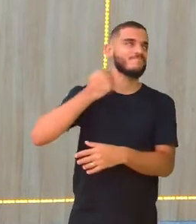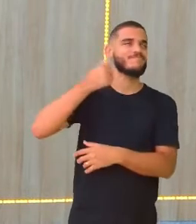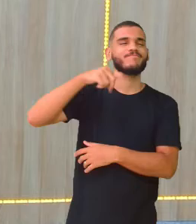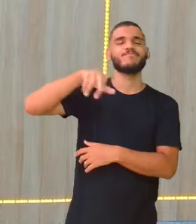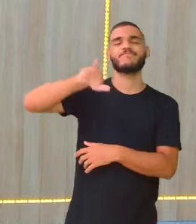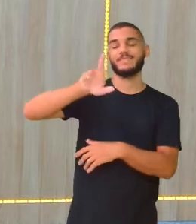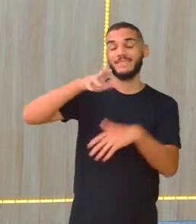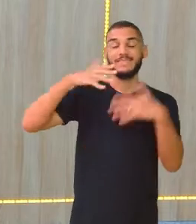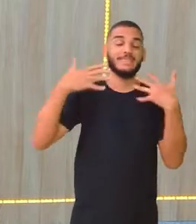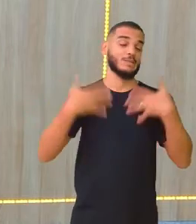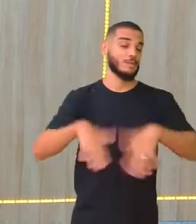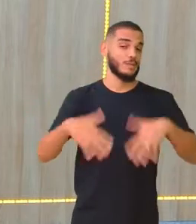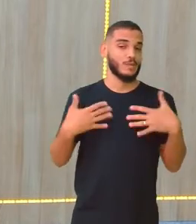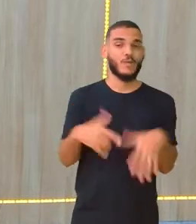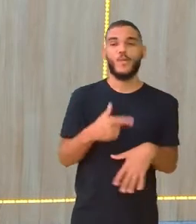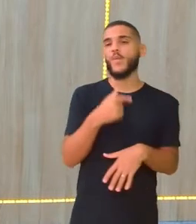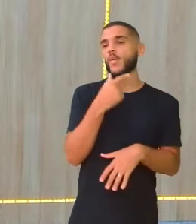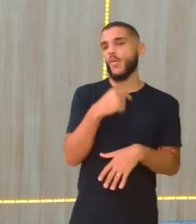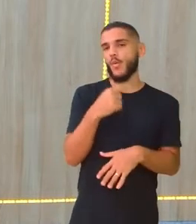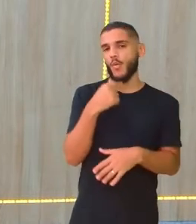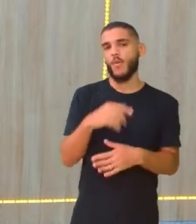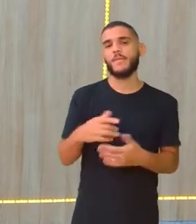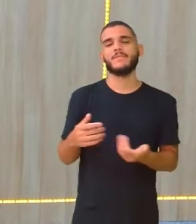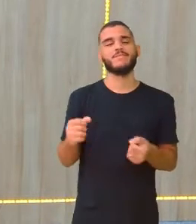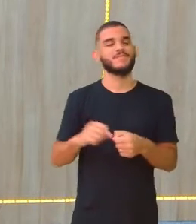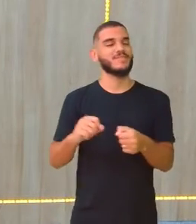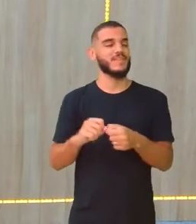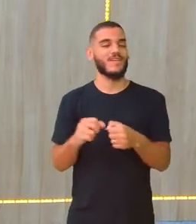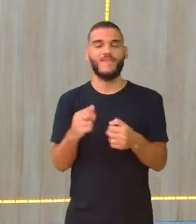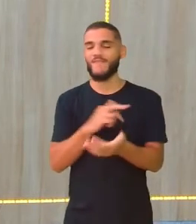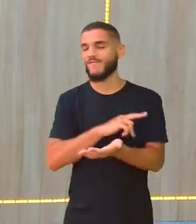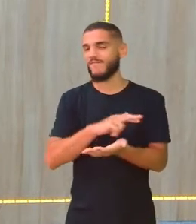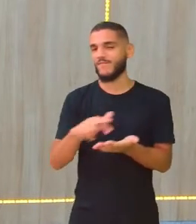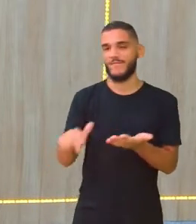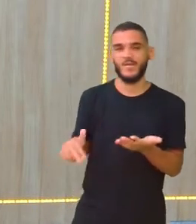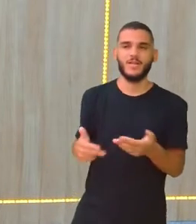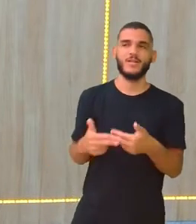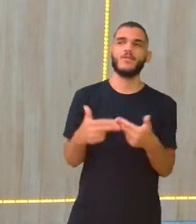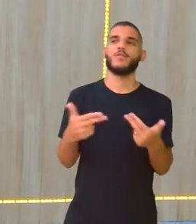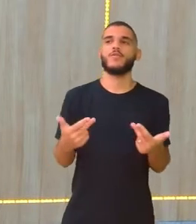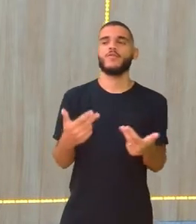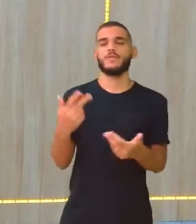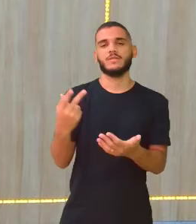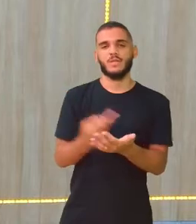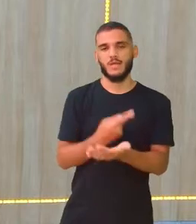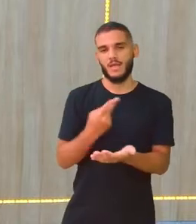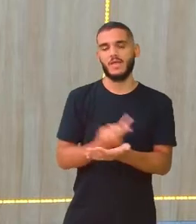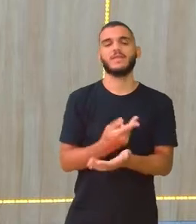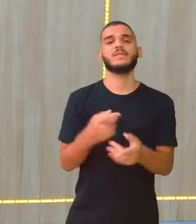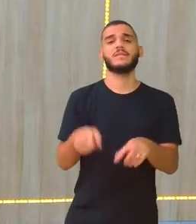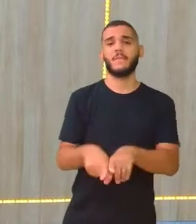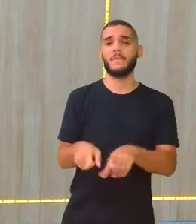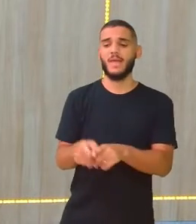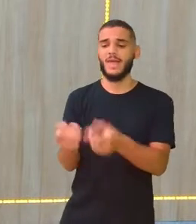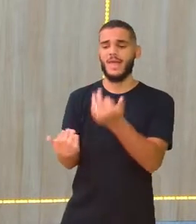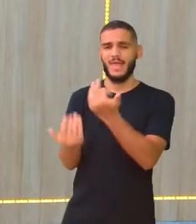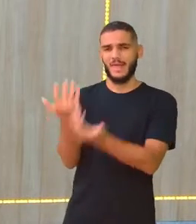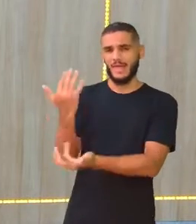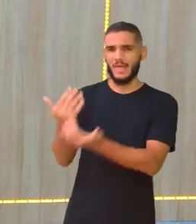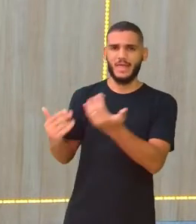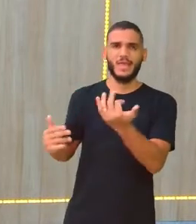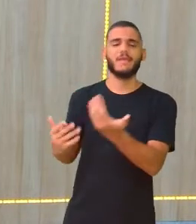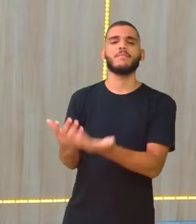ainda mais a natureza, Queimada, o que é a questão das queimadas aí, O floresta amazônica, o floresta amazônica,